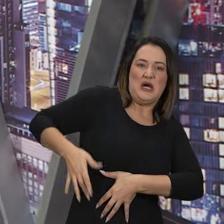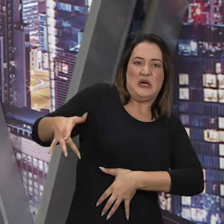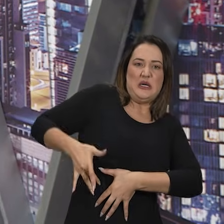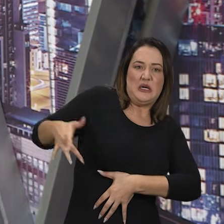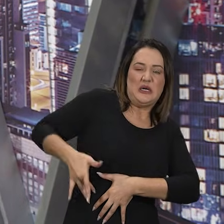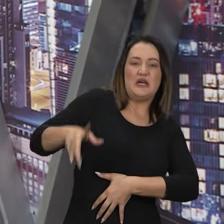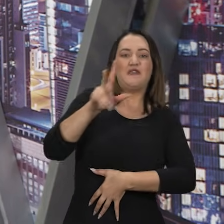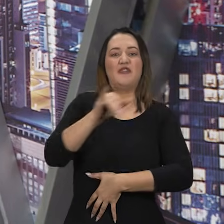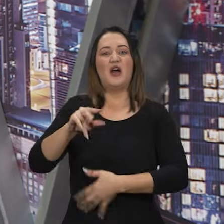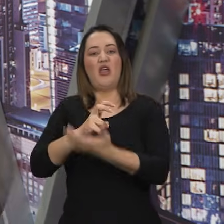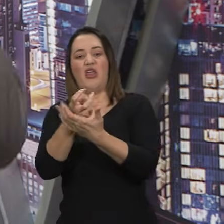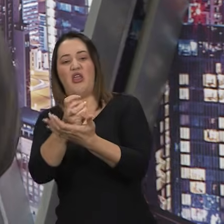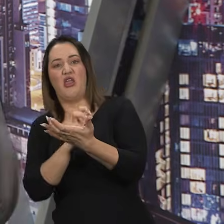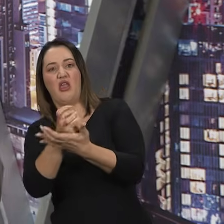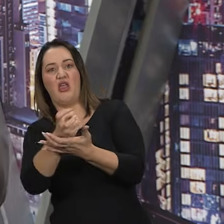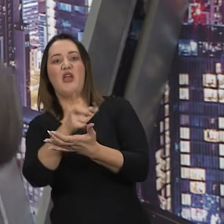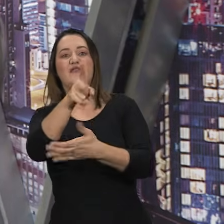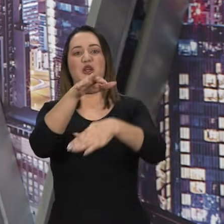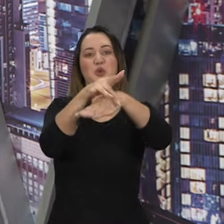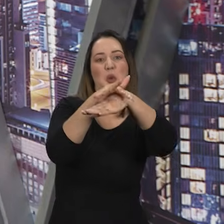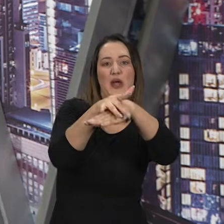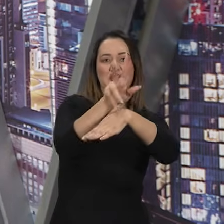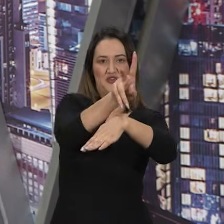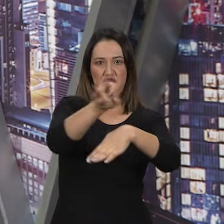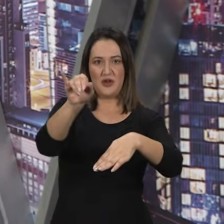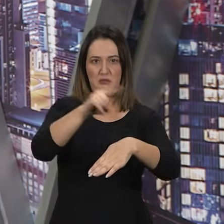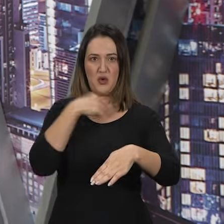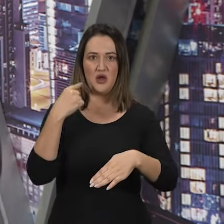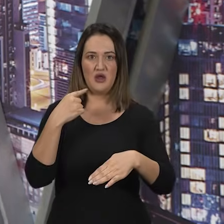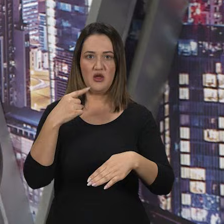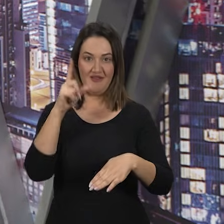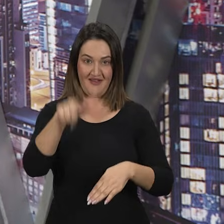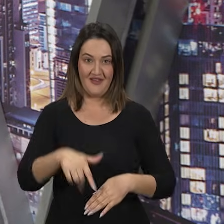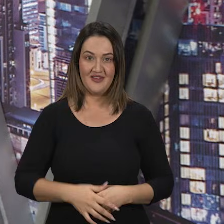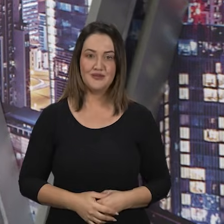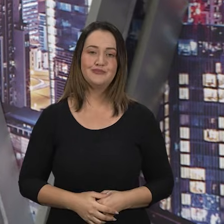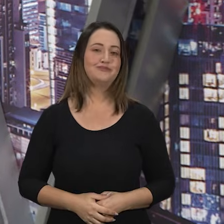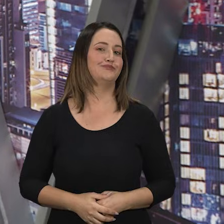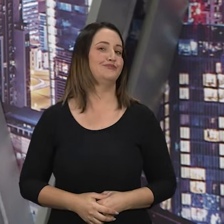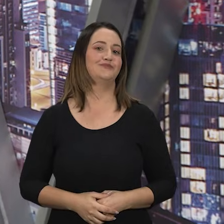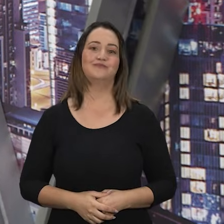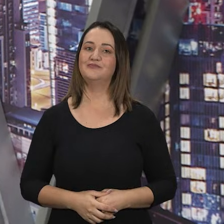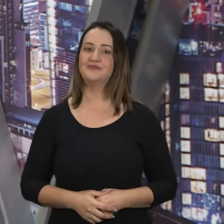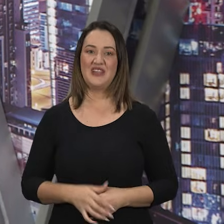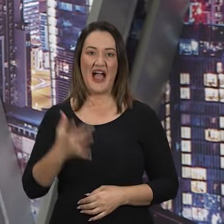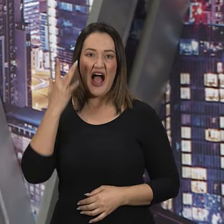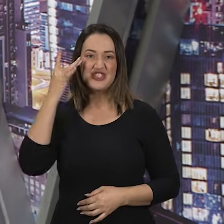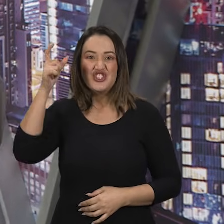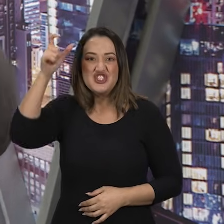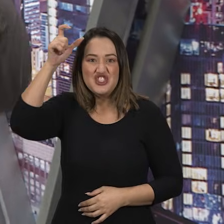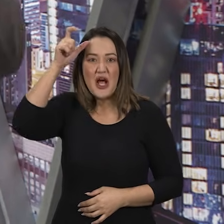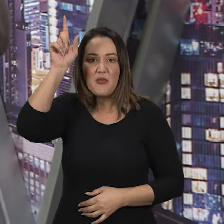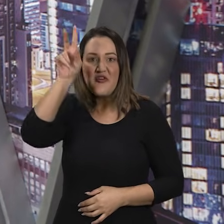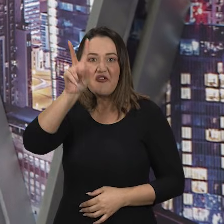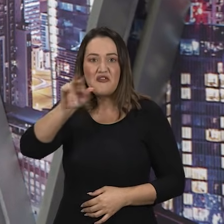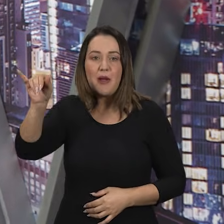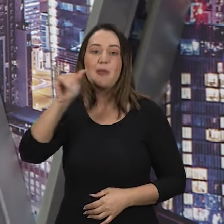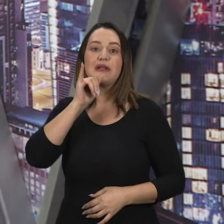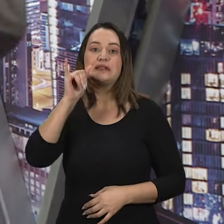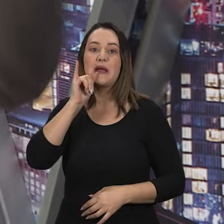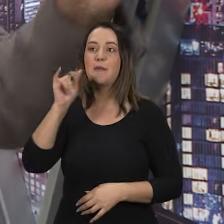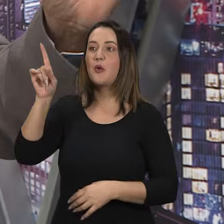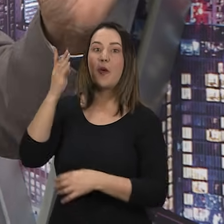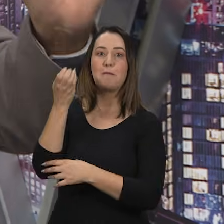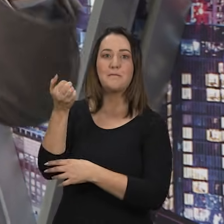vai ter problema para acordar, vai ficar doente, vai morrer. Você acha que o diabo vai dizer isso? Não. Você acha que o diabo vai colocar assim uma